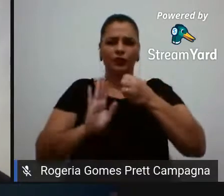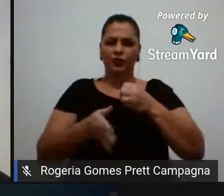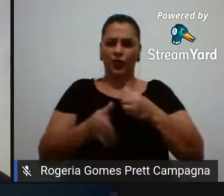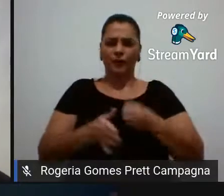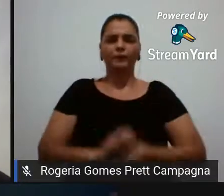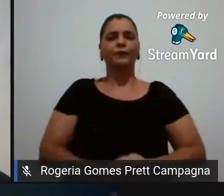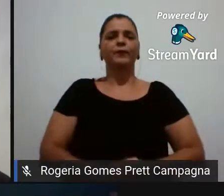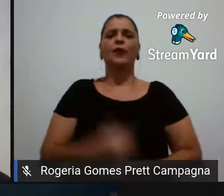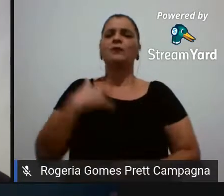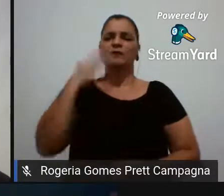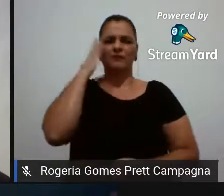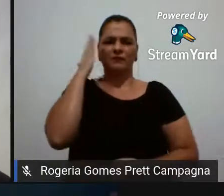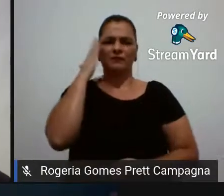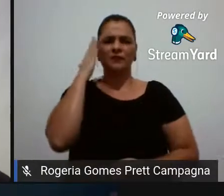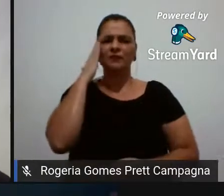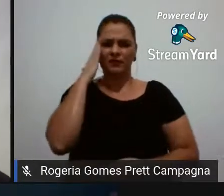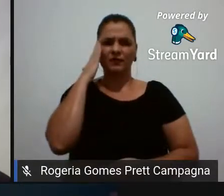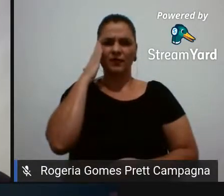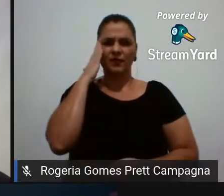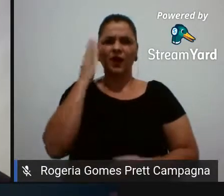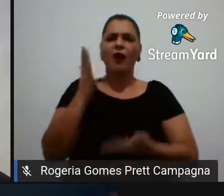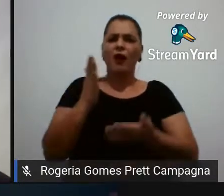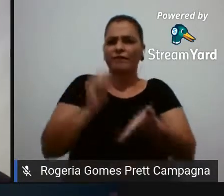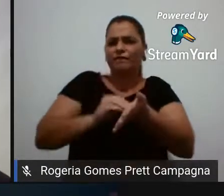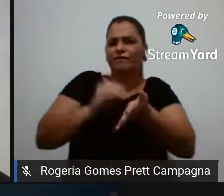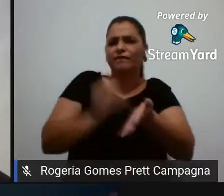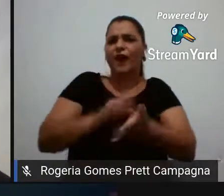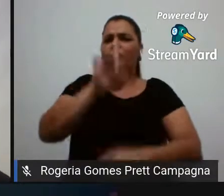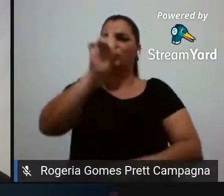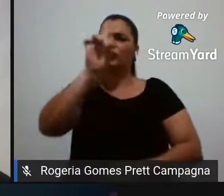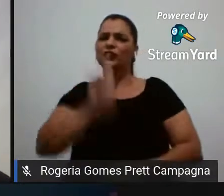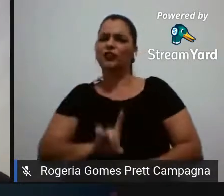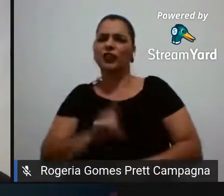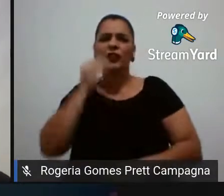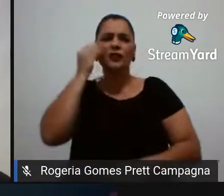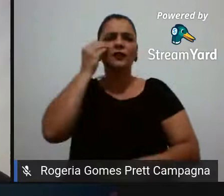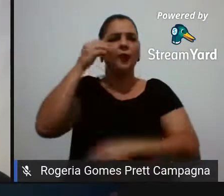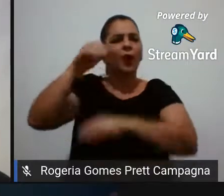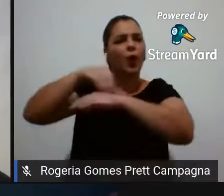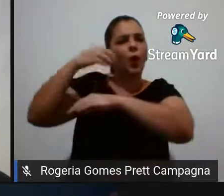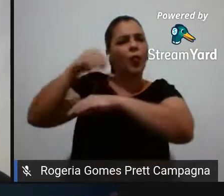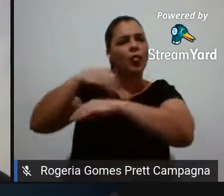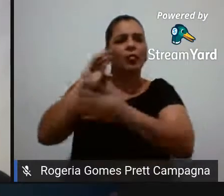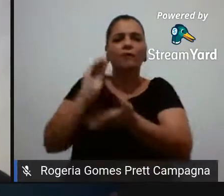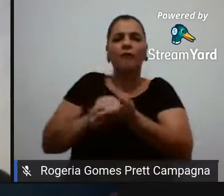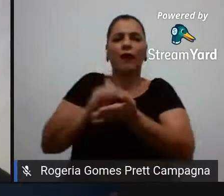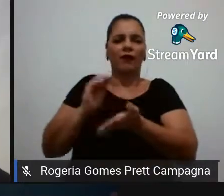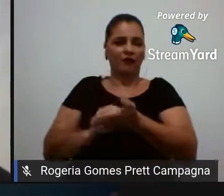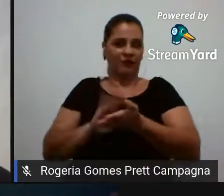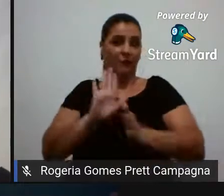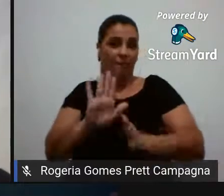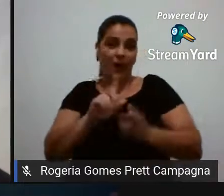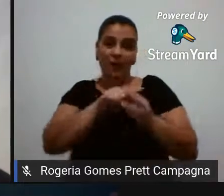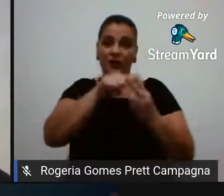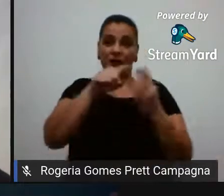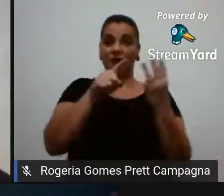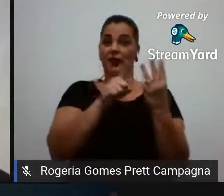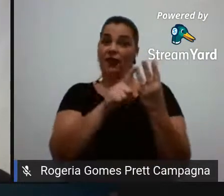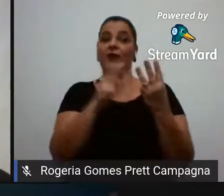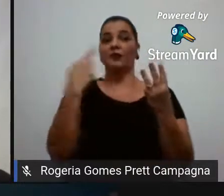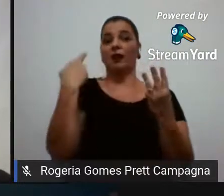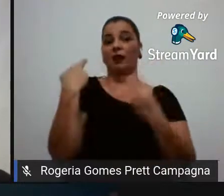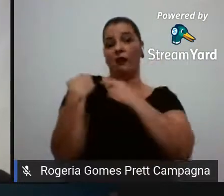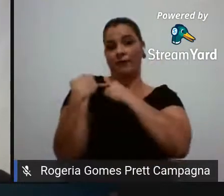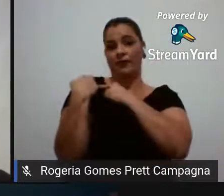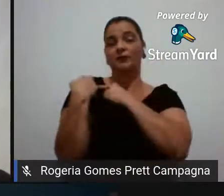tem muito mais diretor que poderia estar aqui contando a sua experiência. Então, nós temos 3 pessoas, porque são as pessoas com quem a